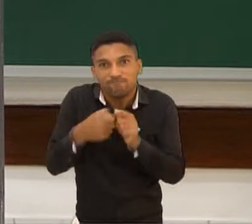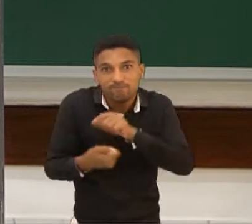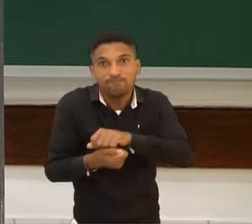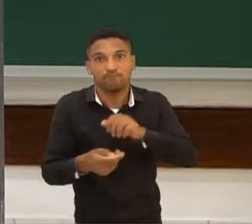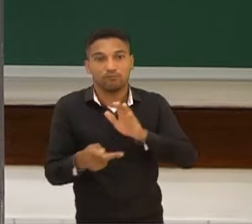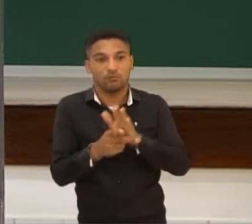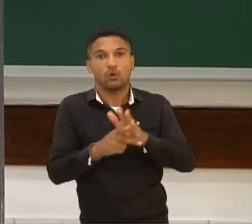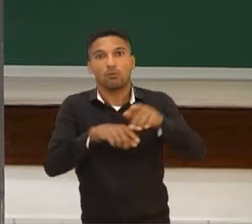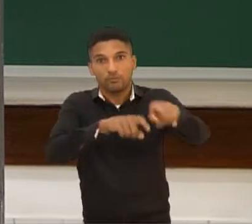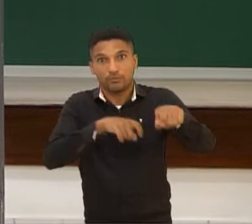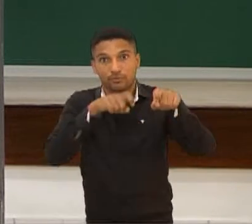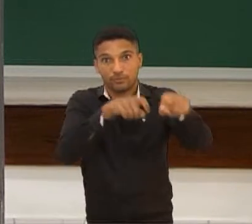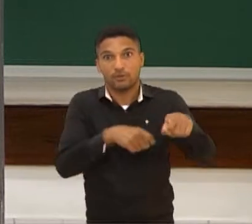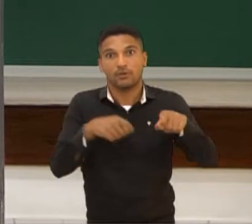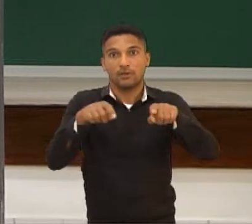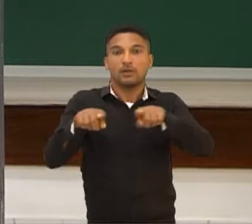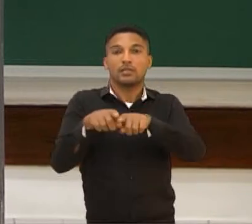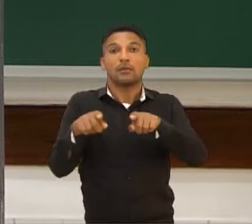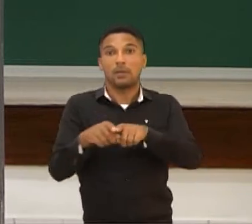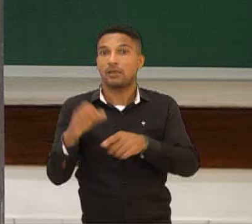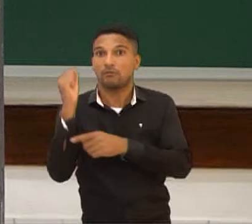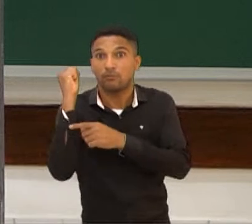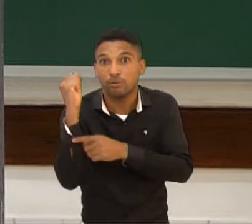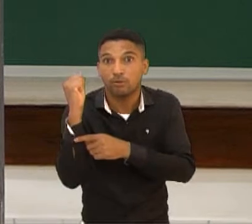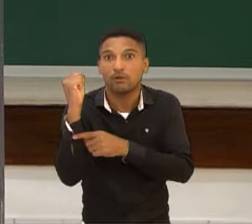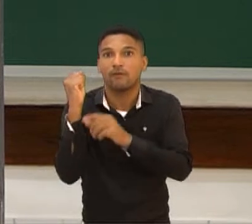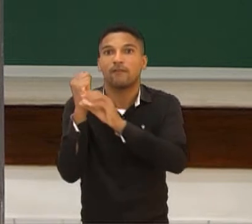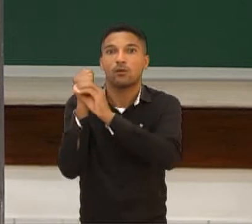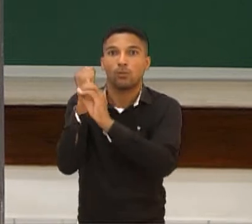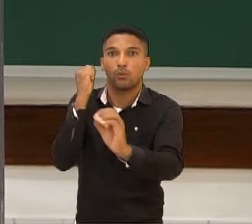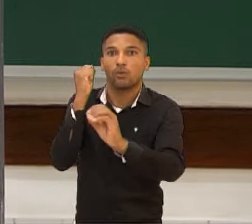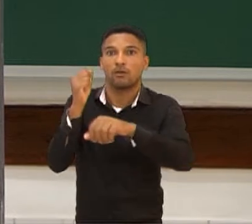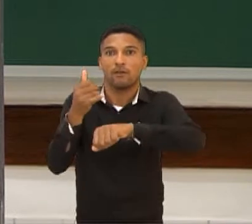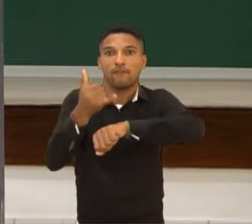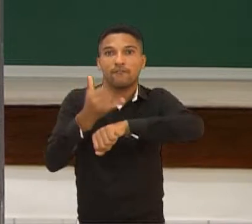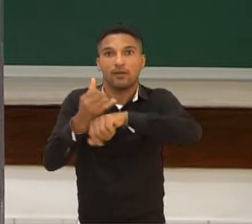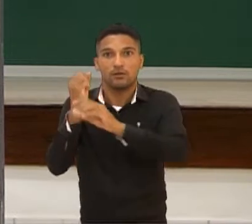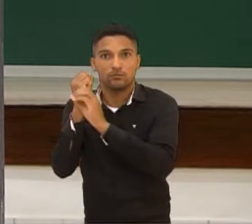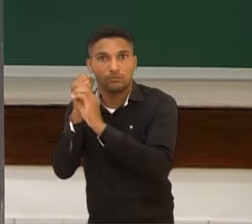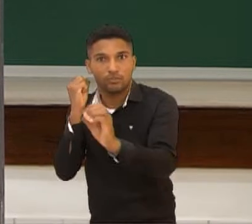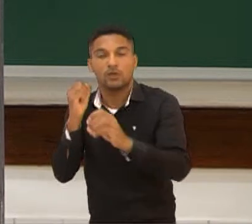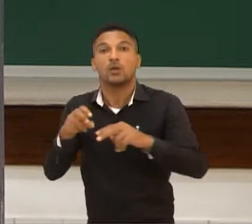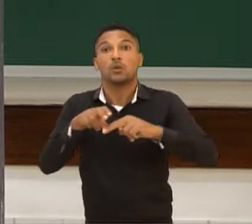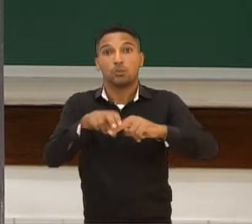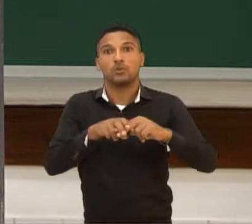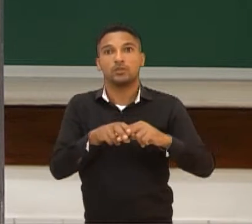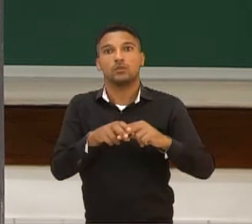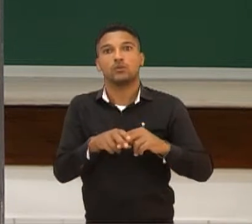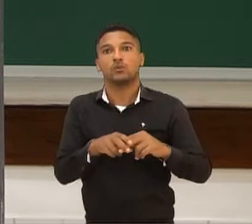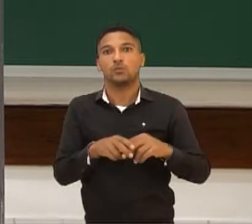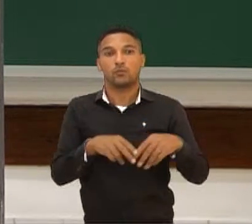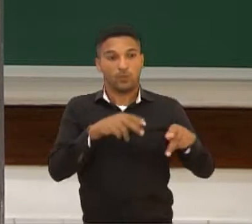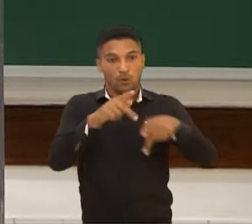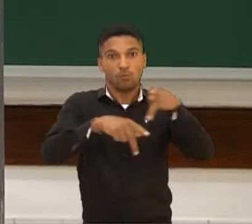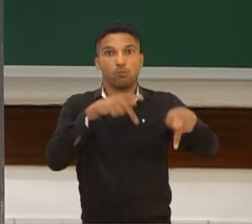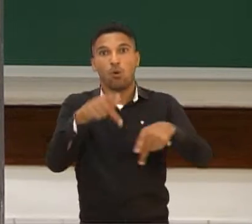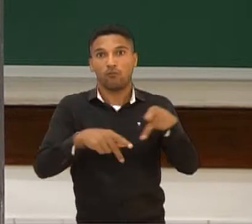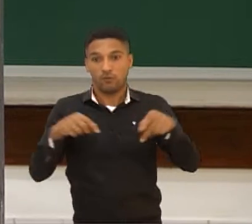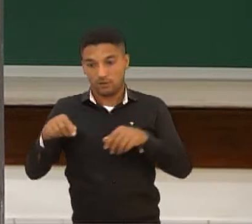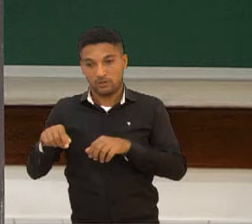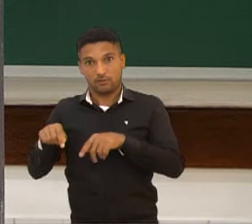agricultura, como eles também faziam armas de ferro. Então, quando eles iam enfrentar povos dos quais eles estavam dominando